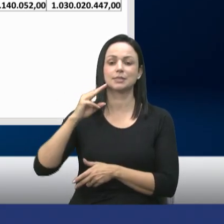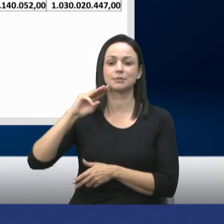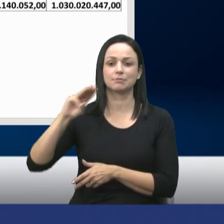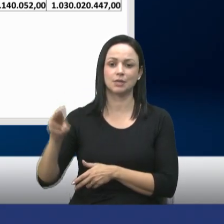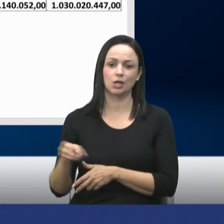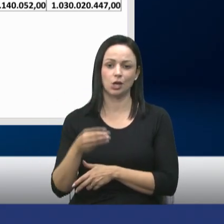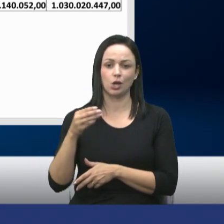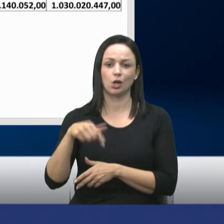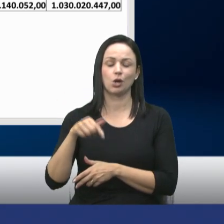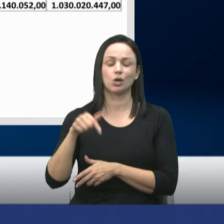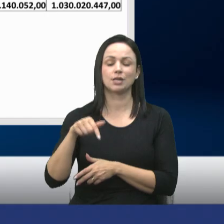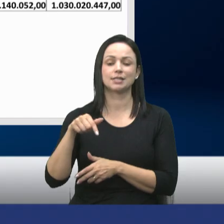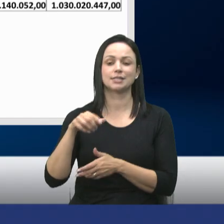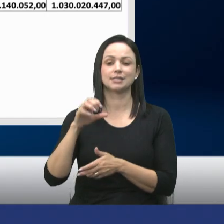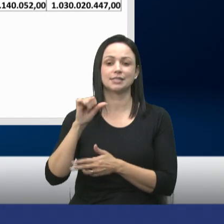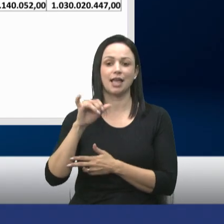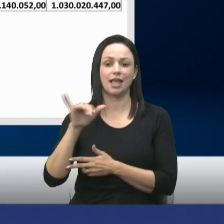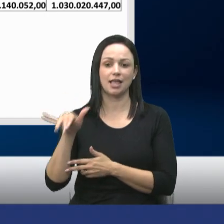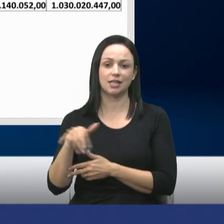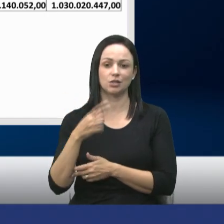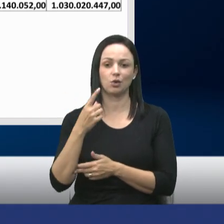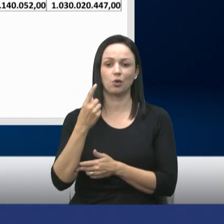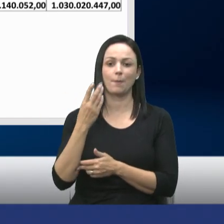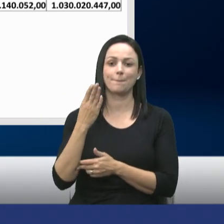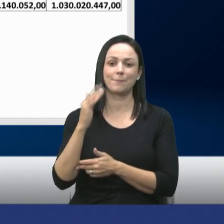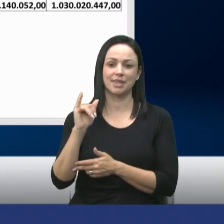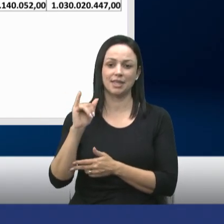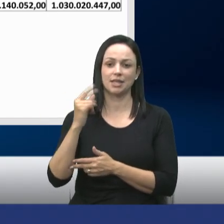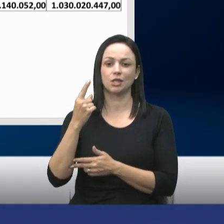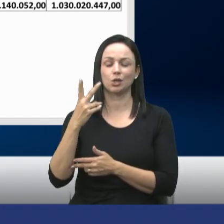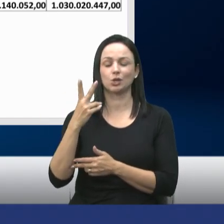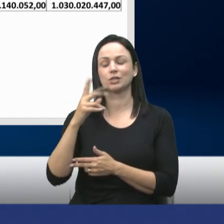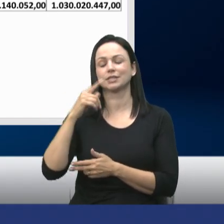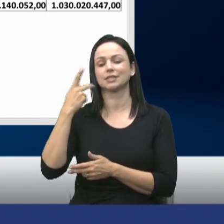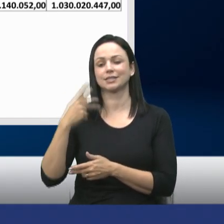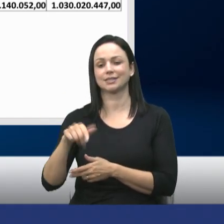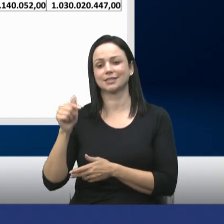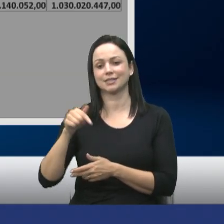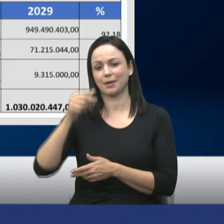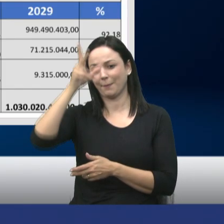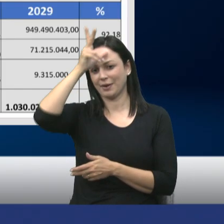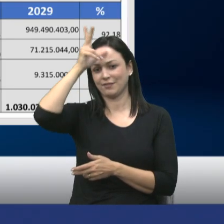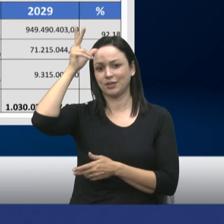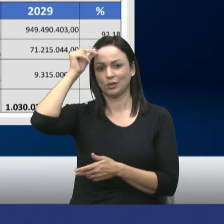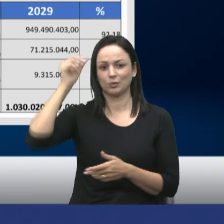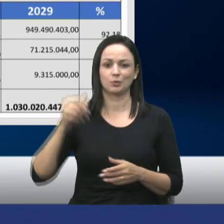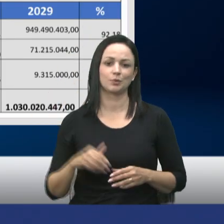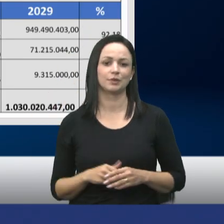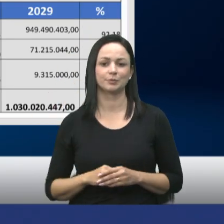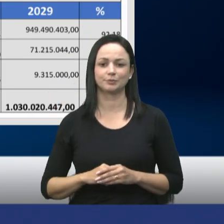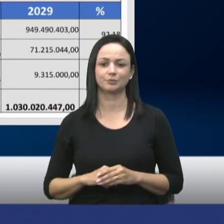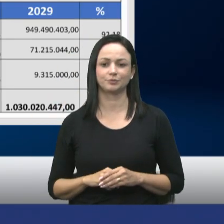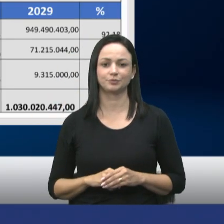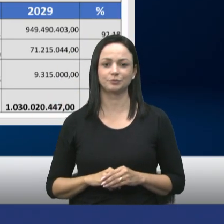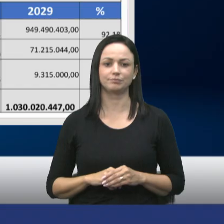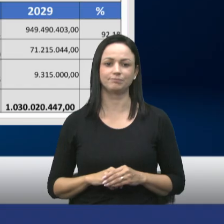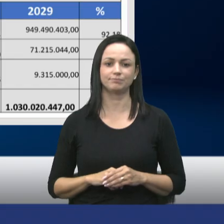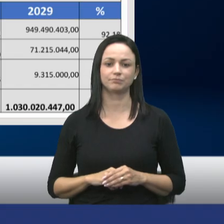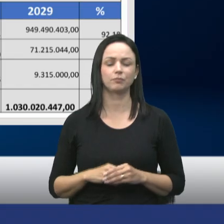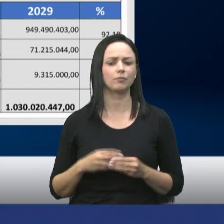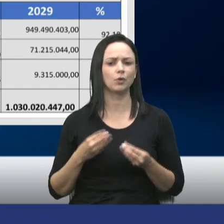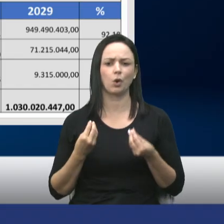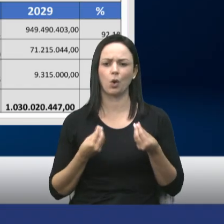na agência reguladora e 1 bilhão e 12 milhões de reais para a Prefeitura. Como